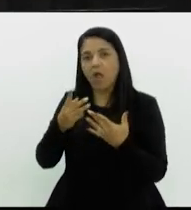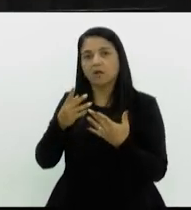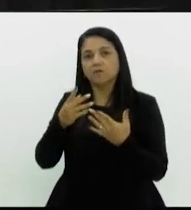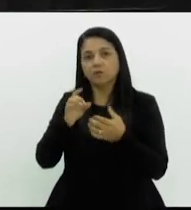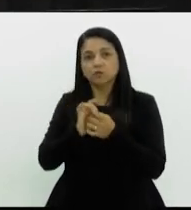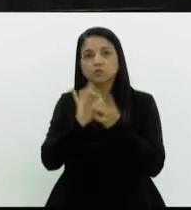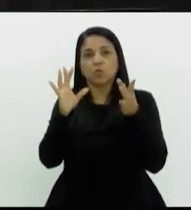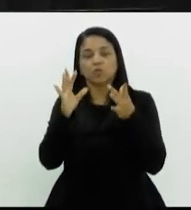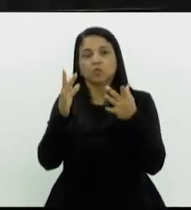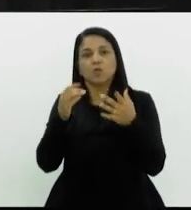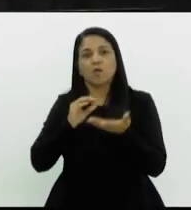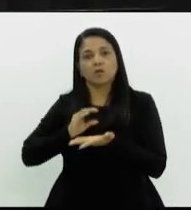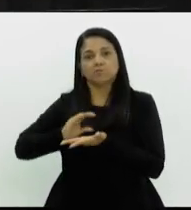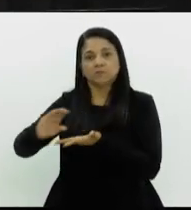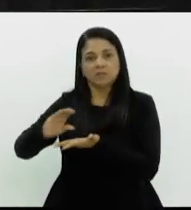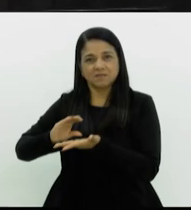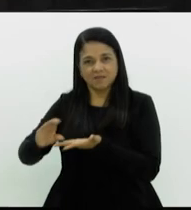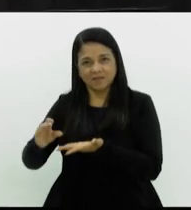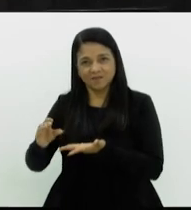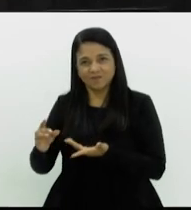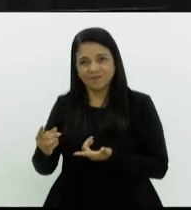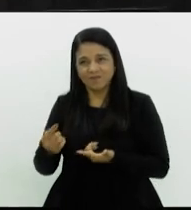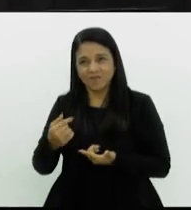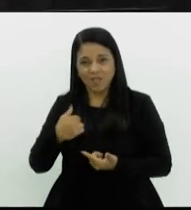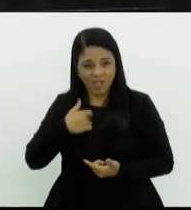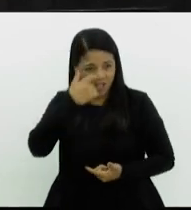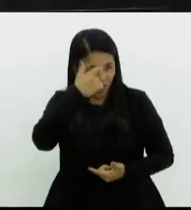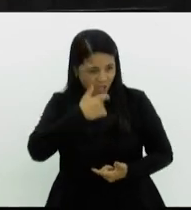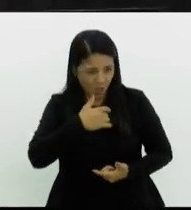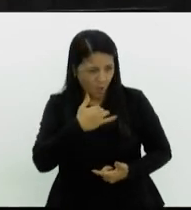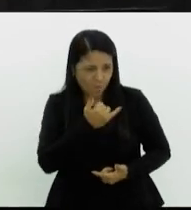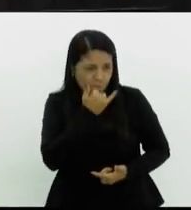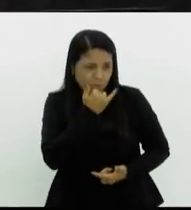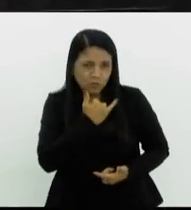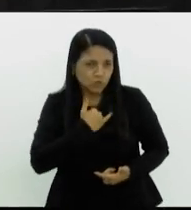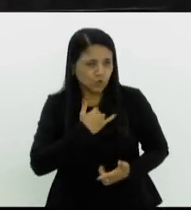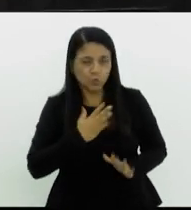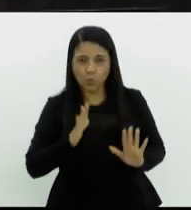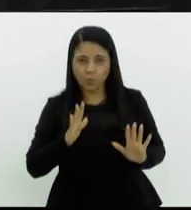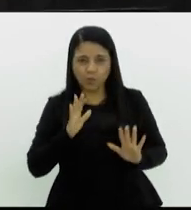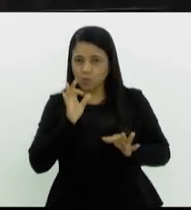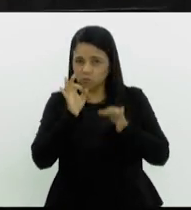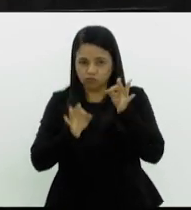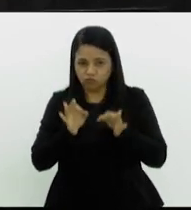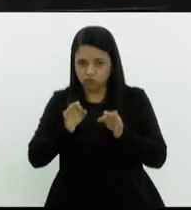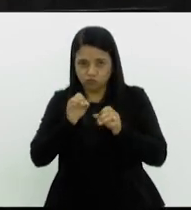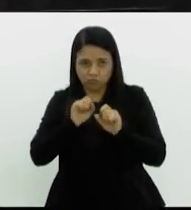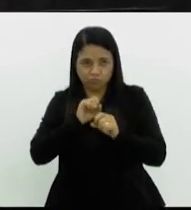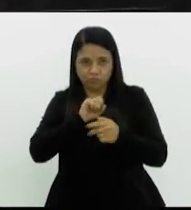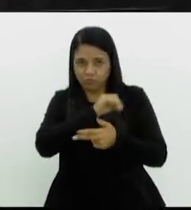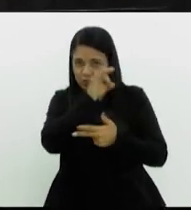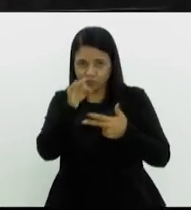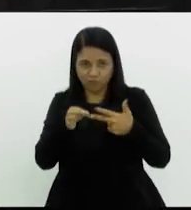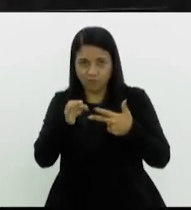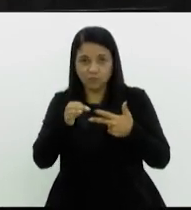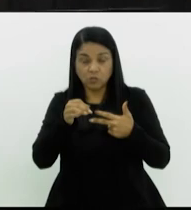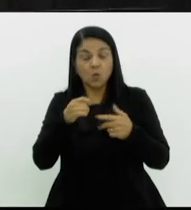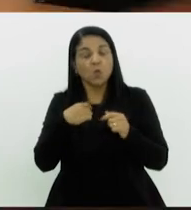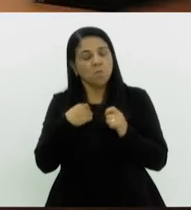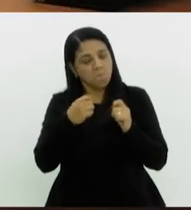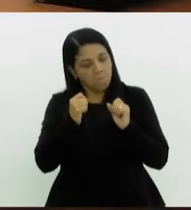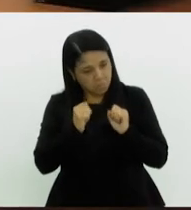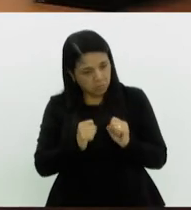Isso é... Eu não sou ninguém para pedir desculpas pelo Poder Judiciário. Quem sou eu? Mas, se eu pudesse, eu pediria perdão a